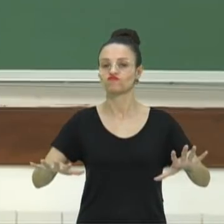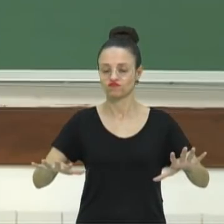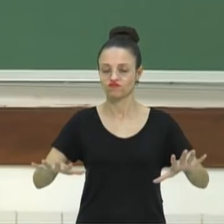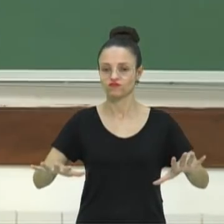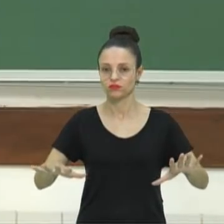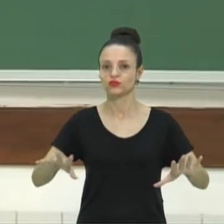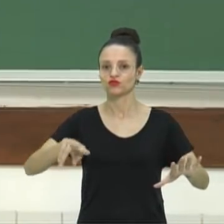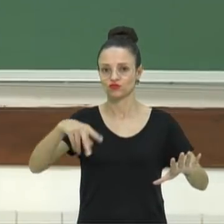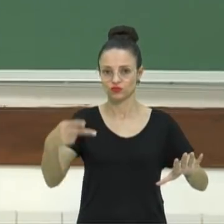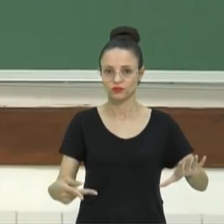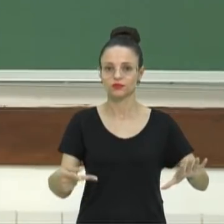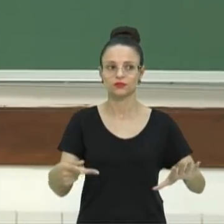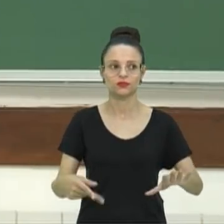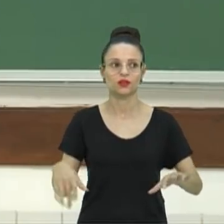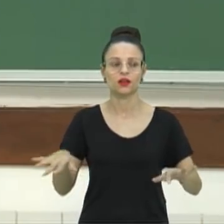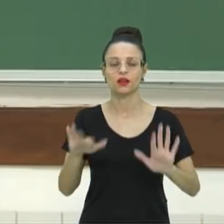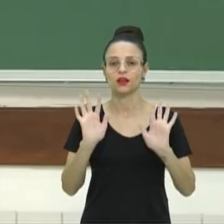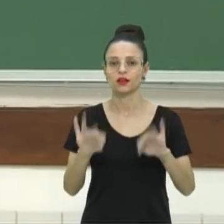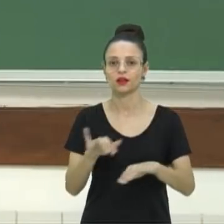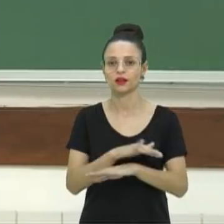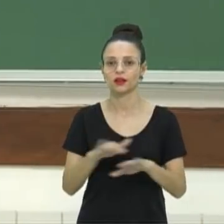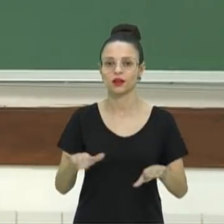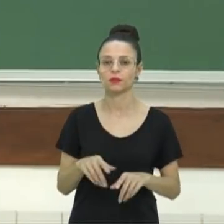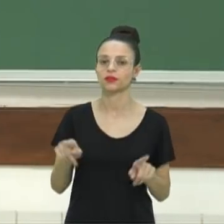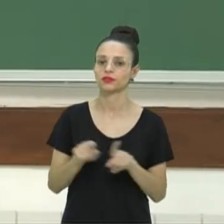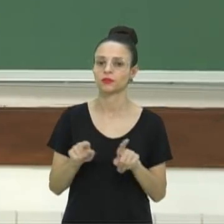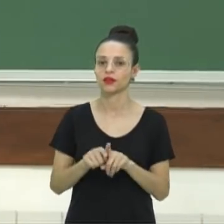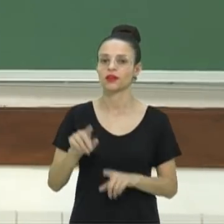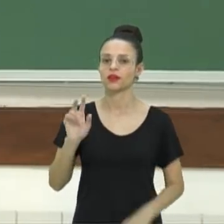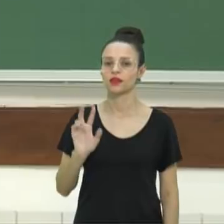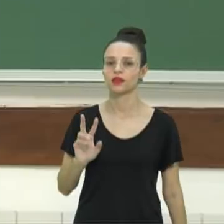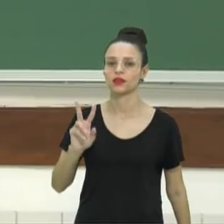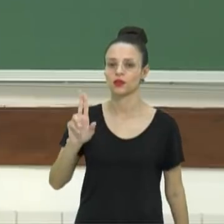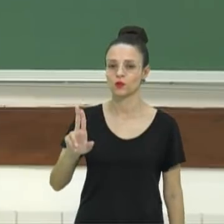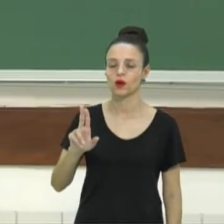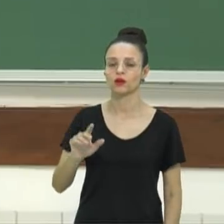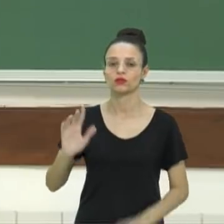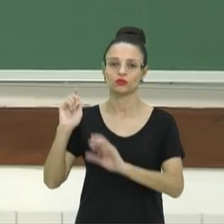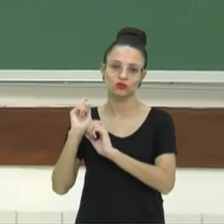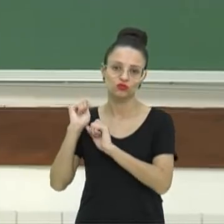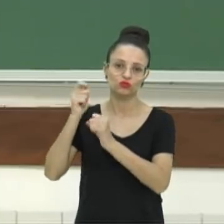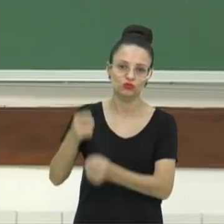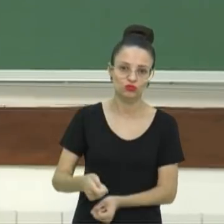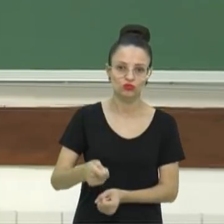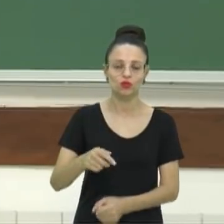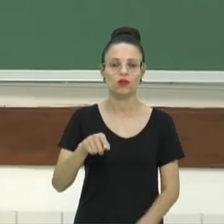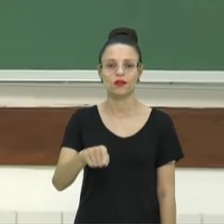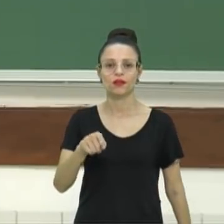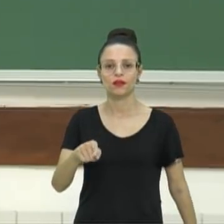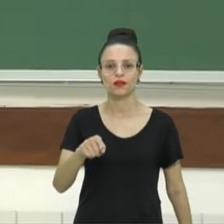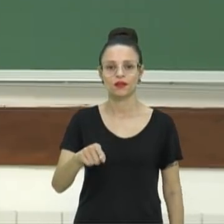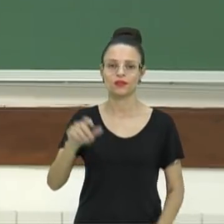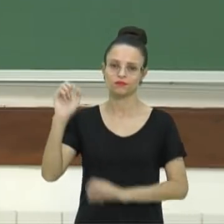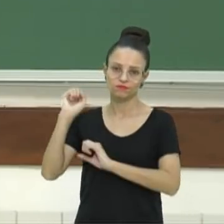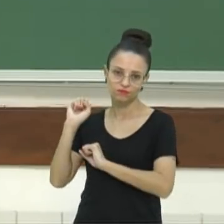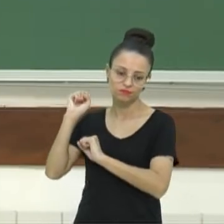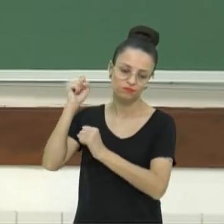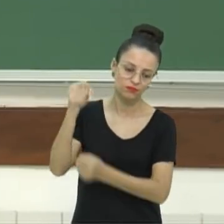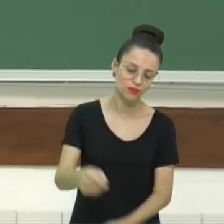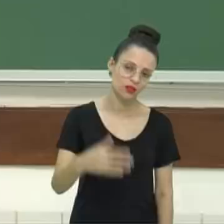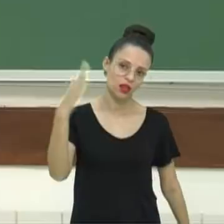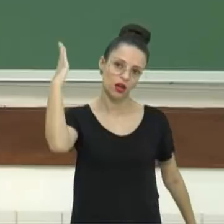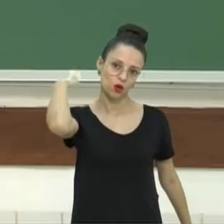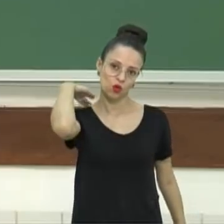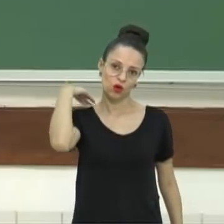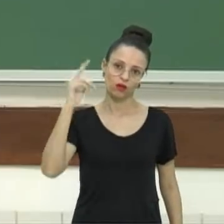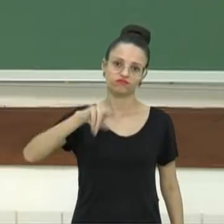fiz o encostamento, a luta é encerrada. É o mesmo que acontecia no judô, né? Então, levei meu adversário à queda com as costas no chão.